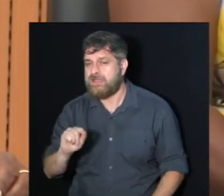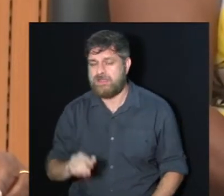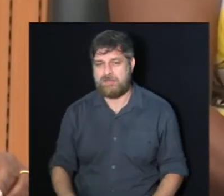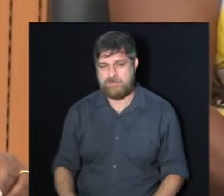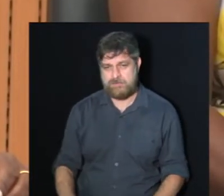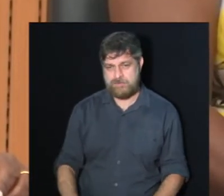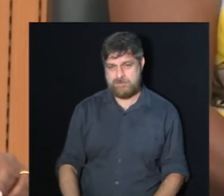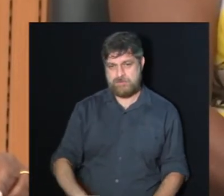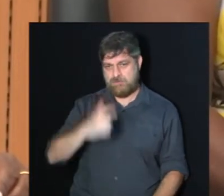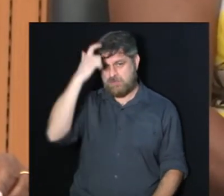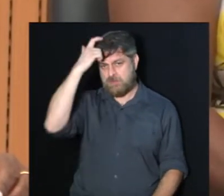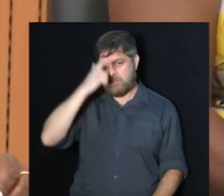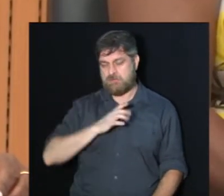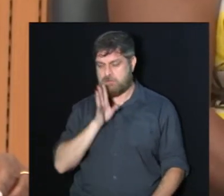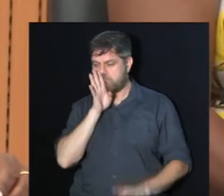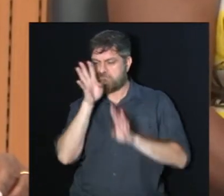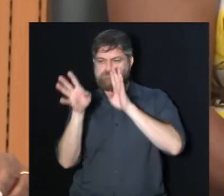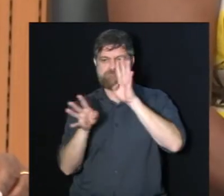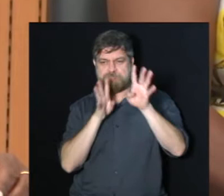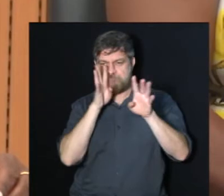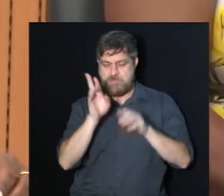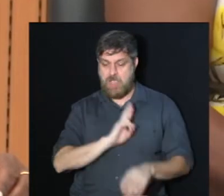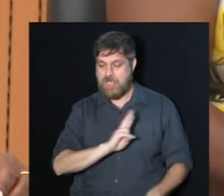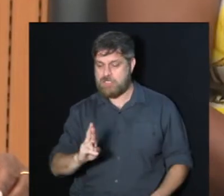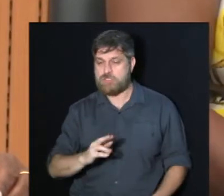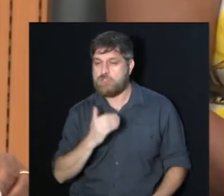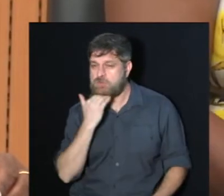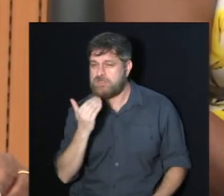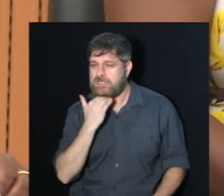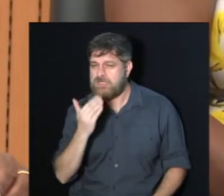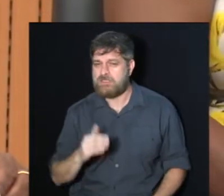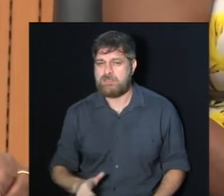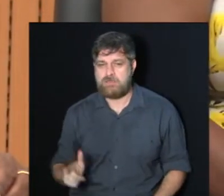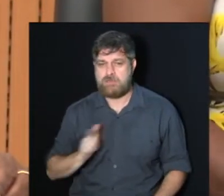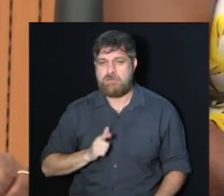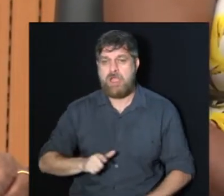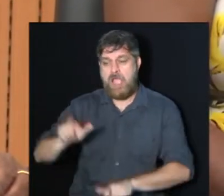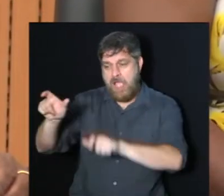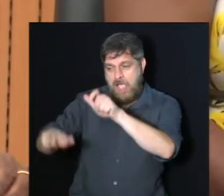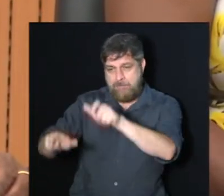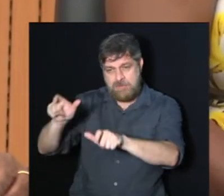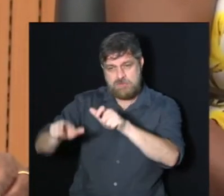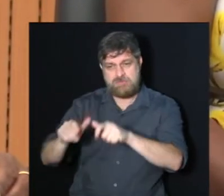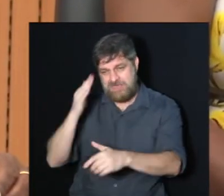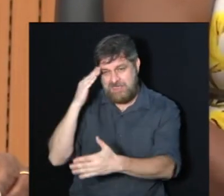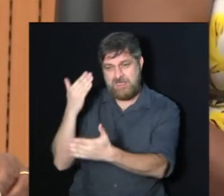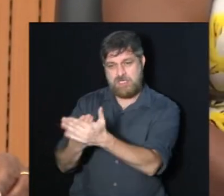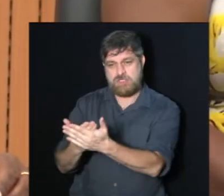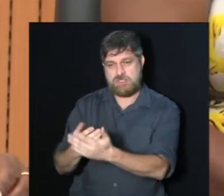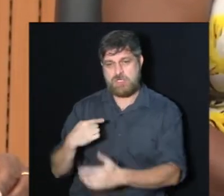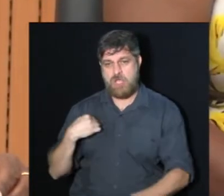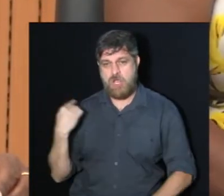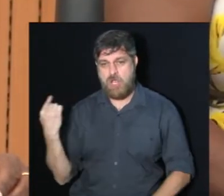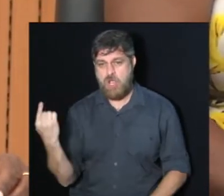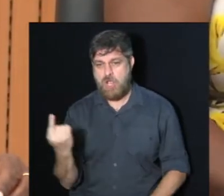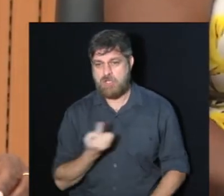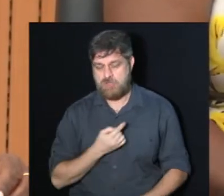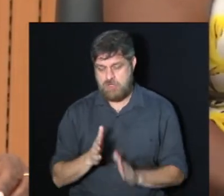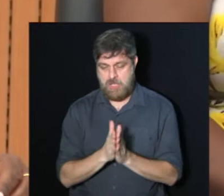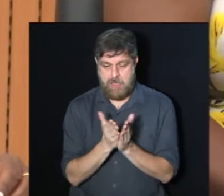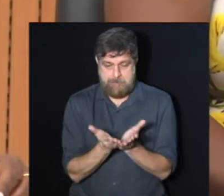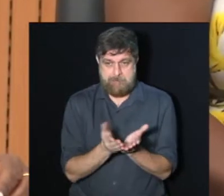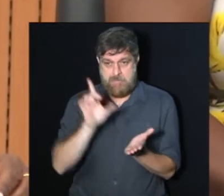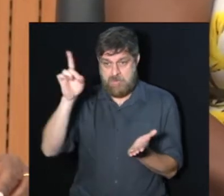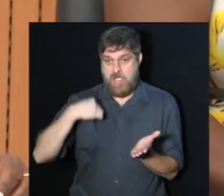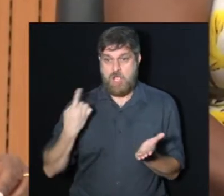principalmente, eu não estou aqui para criticar nenhuma religião, mas são as pessoas que acreditam que nós não usamos a Bíblia, então nós